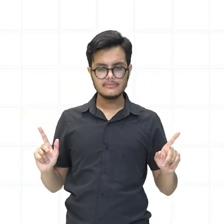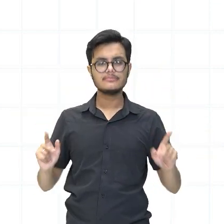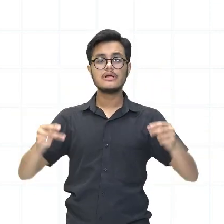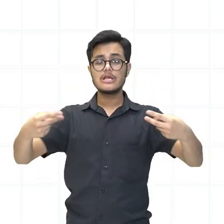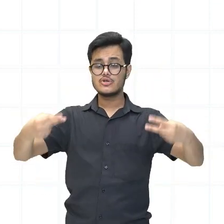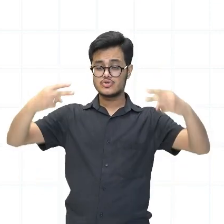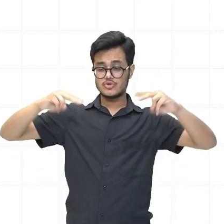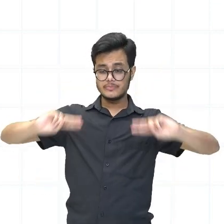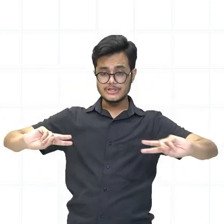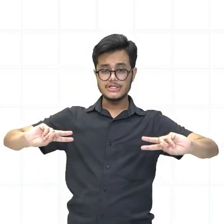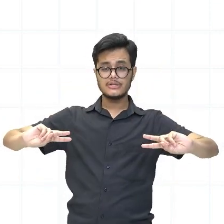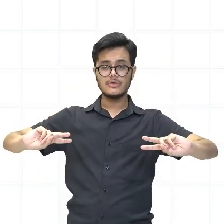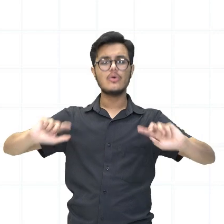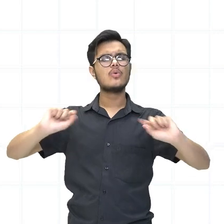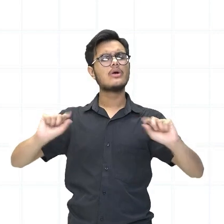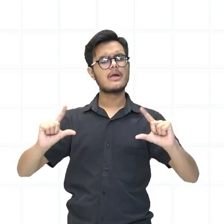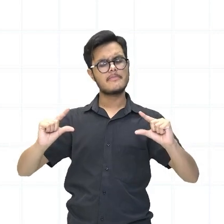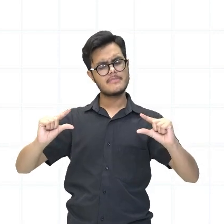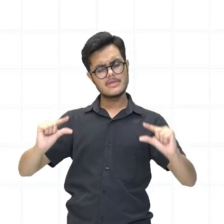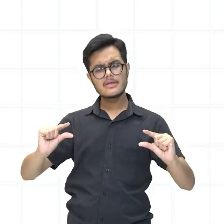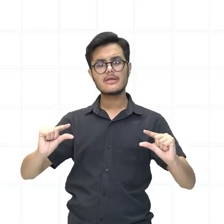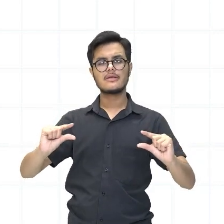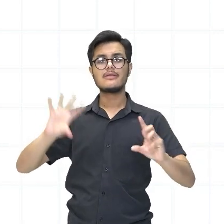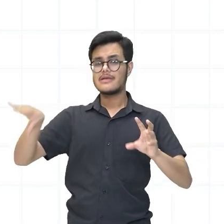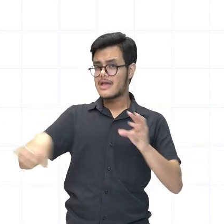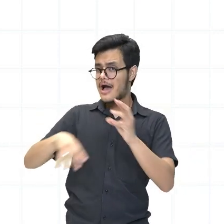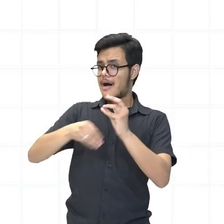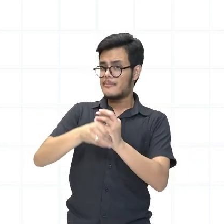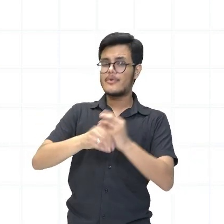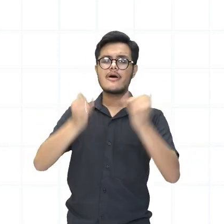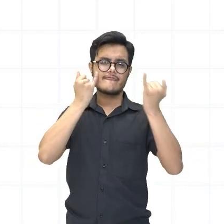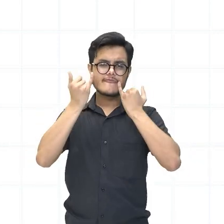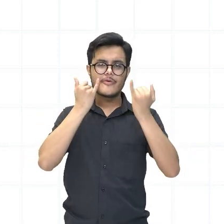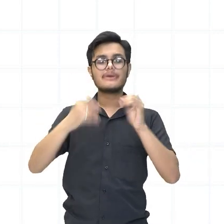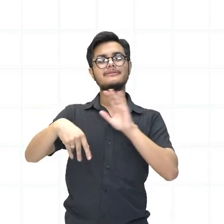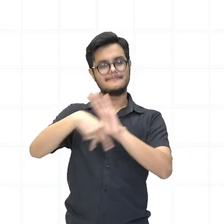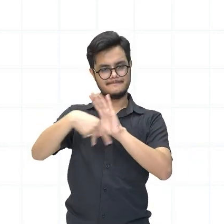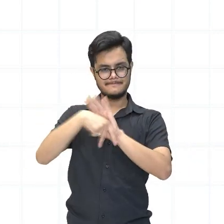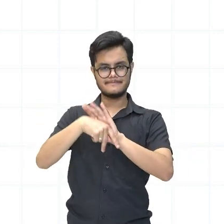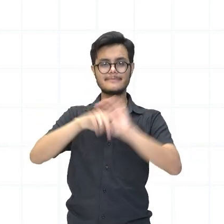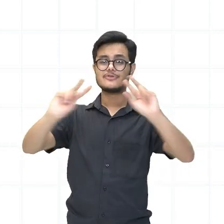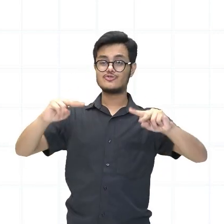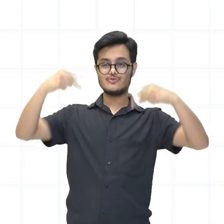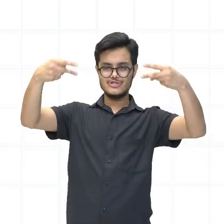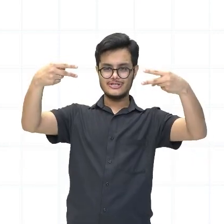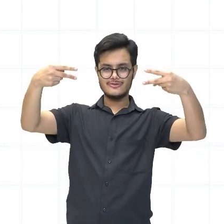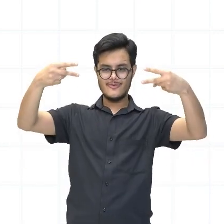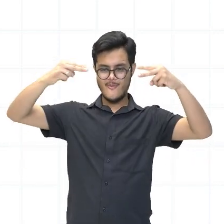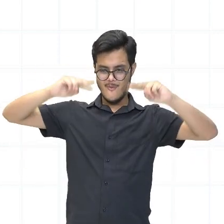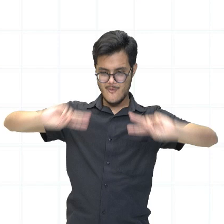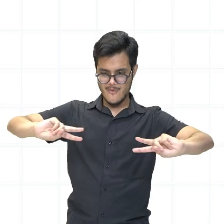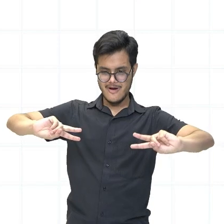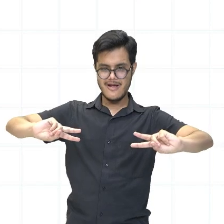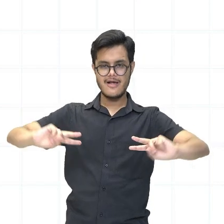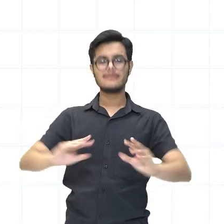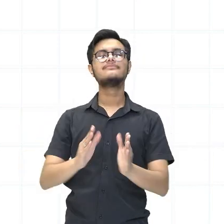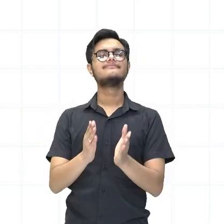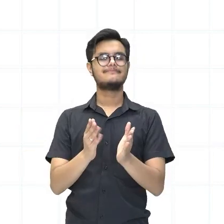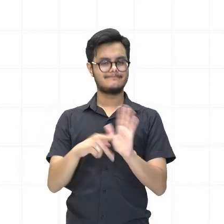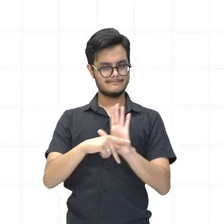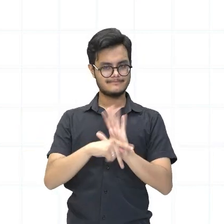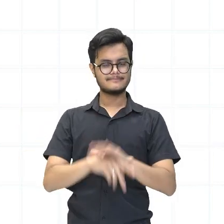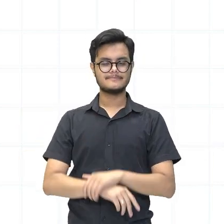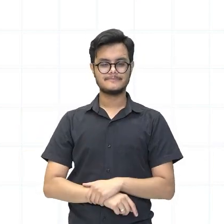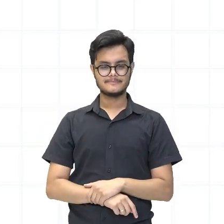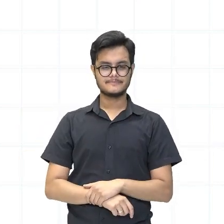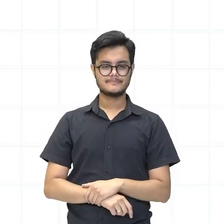subtítulo. E observe que o subtítulo complementa as informações que são colocadas aí no título. Olha só, sem infraestrutura e